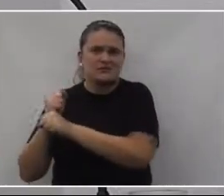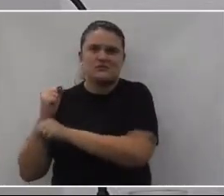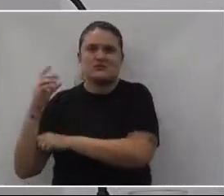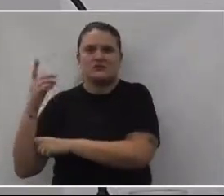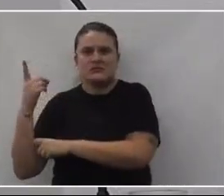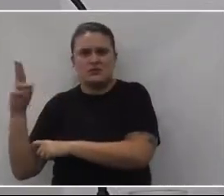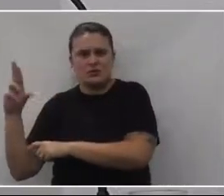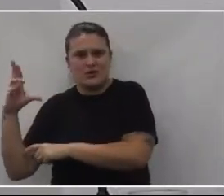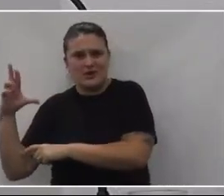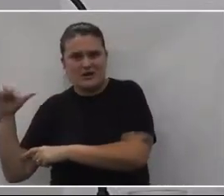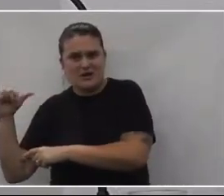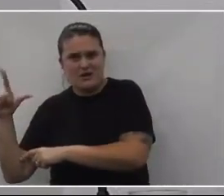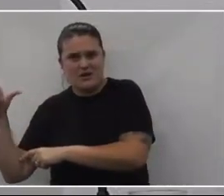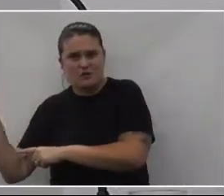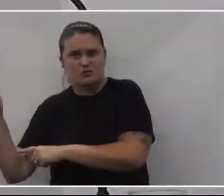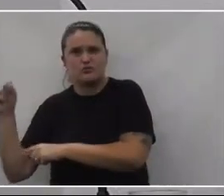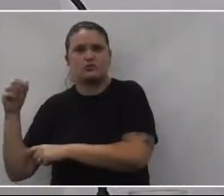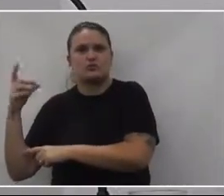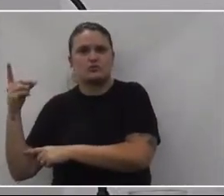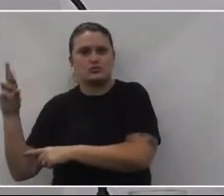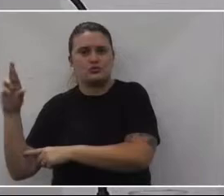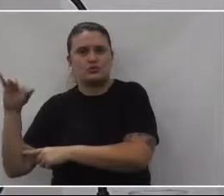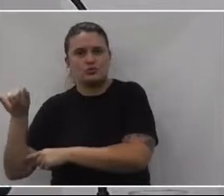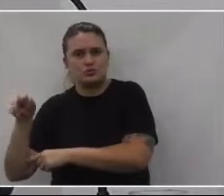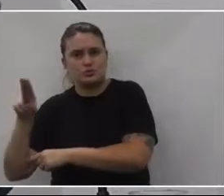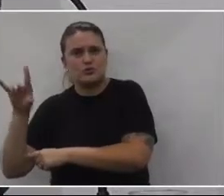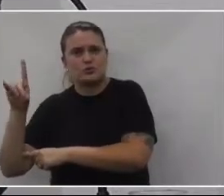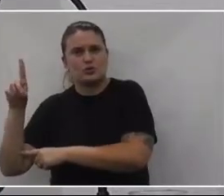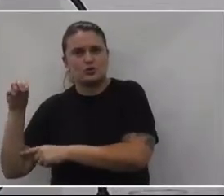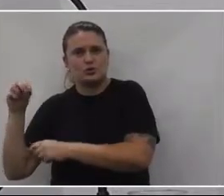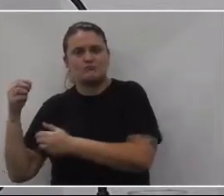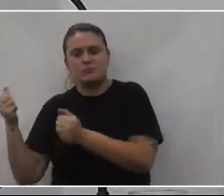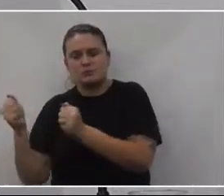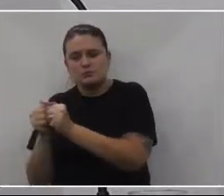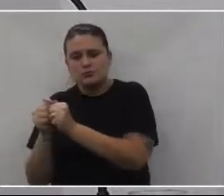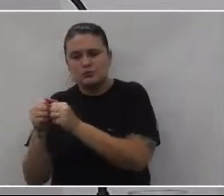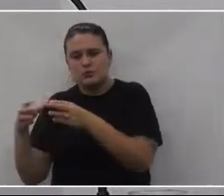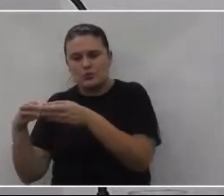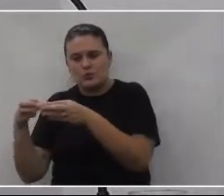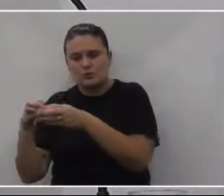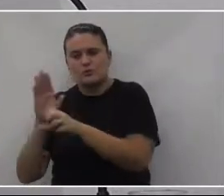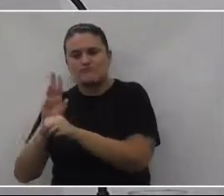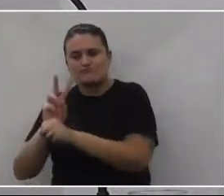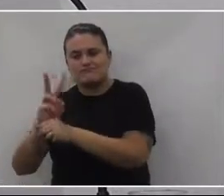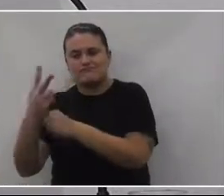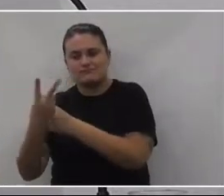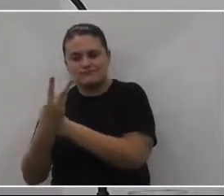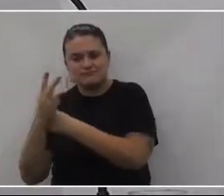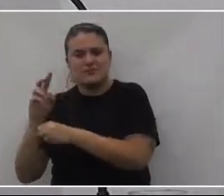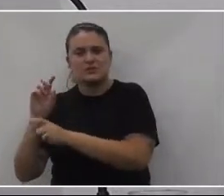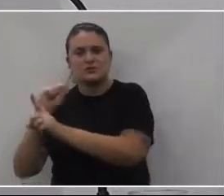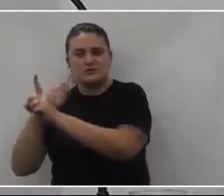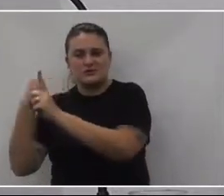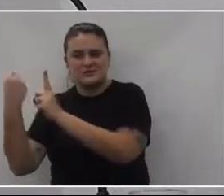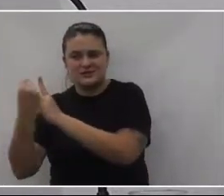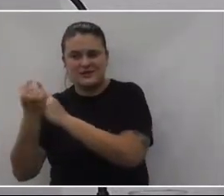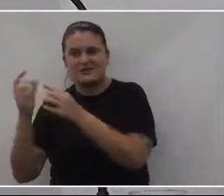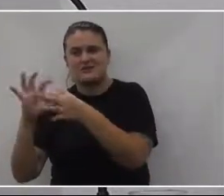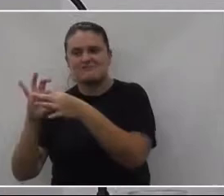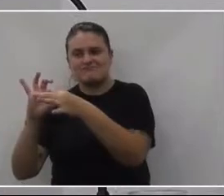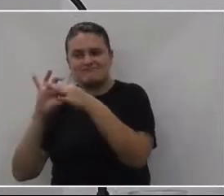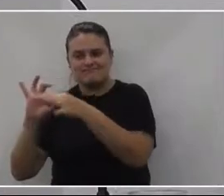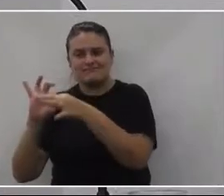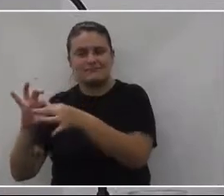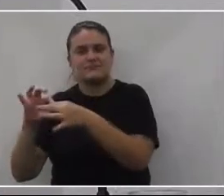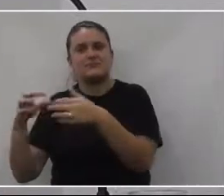Dr. Júlio, essa rede de proteção, o qual toda a sociedade de União da Vitória precisa estar engajada para